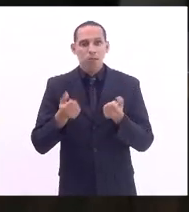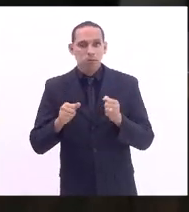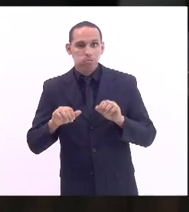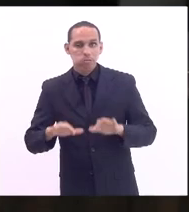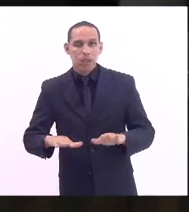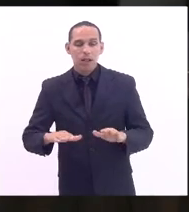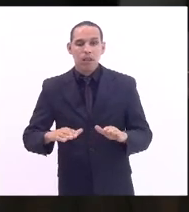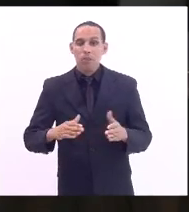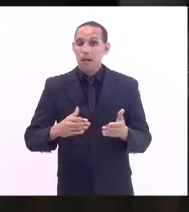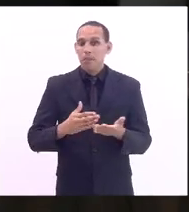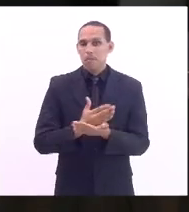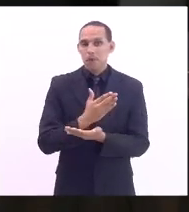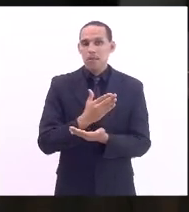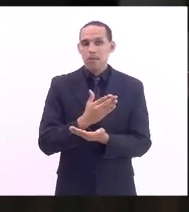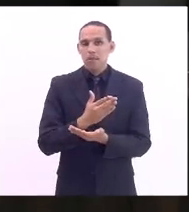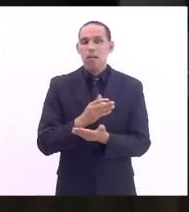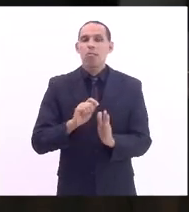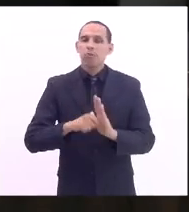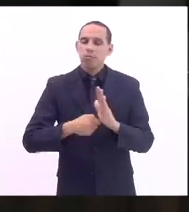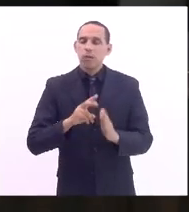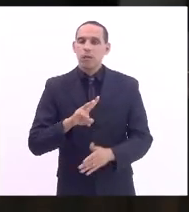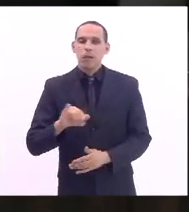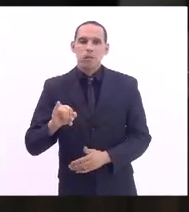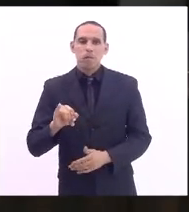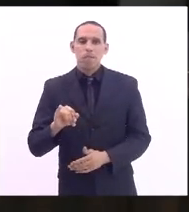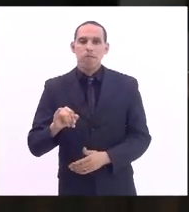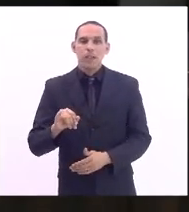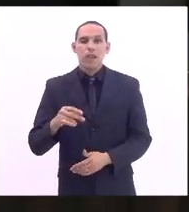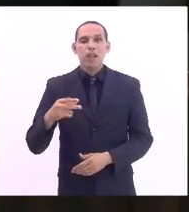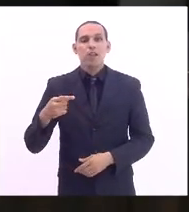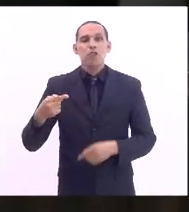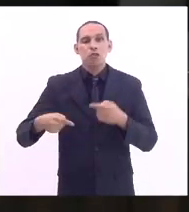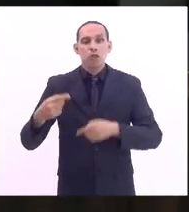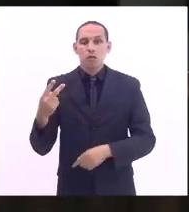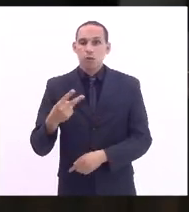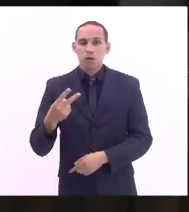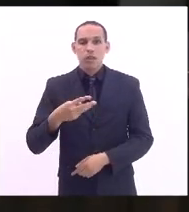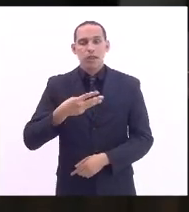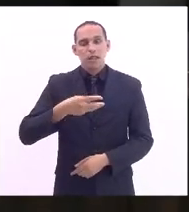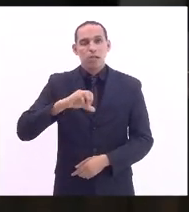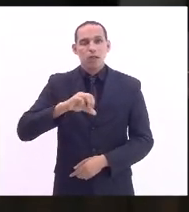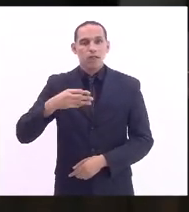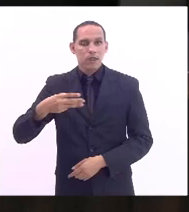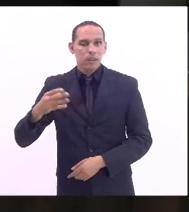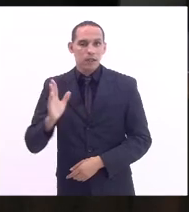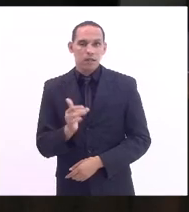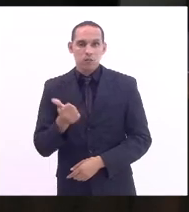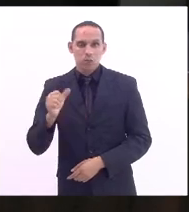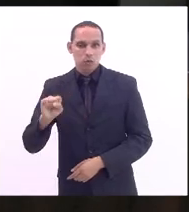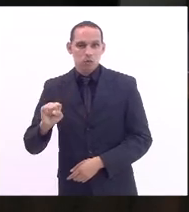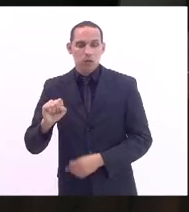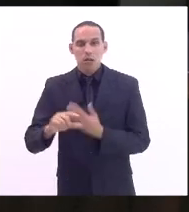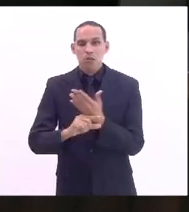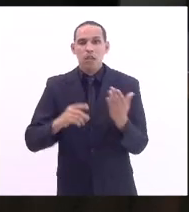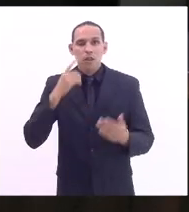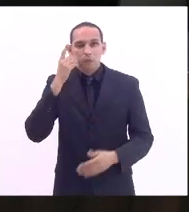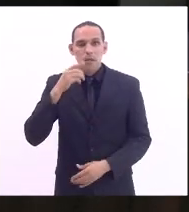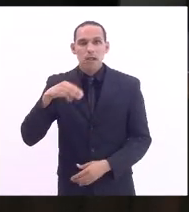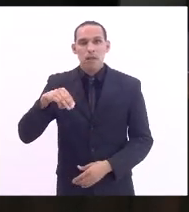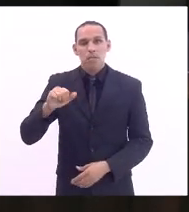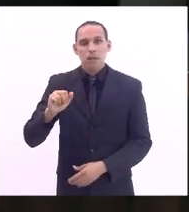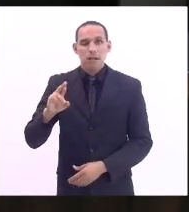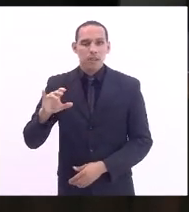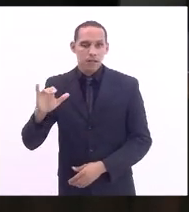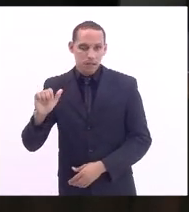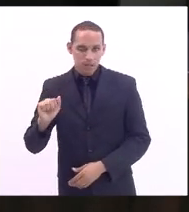permaneçam como estão. Aprovado. Vai ao autógrafo. Em segunda discussão, projeto de lei 3933 de 18, de autoria da deputada Márcia